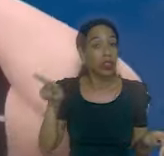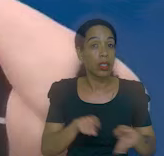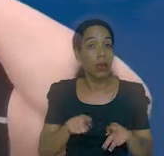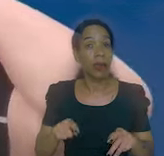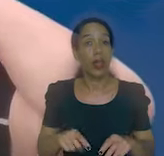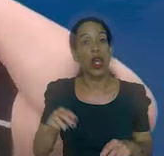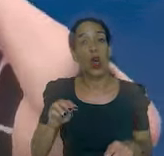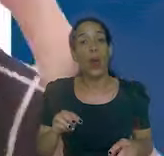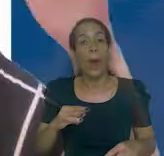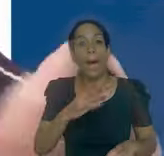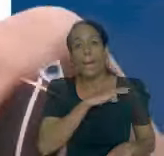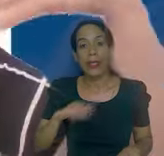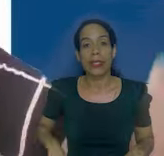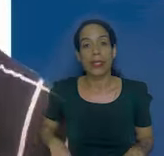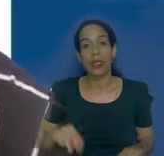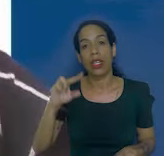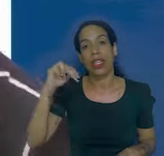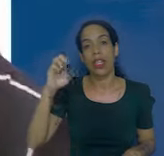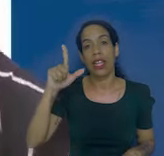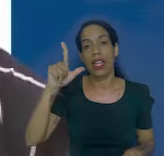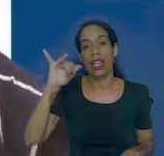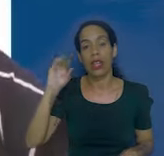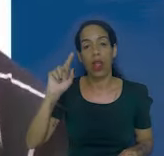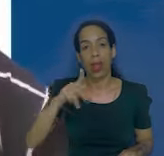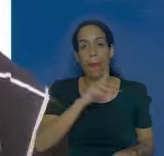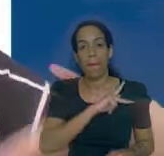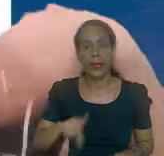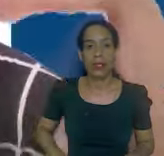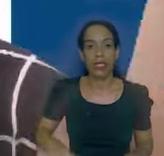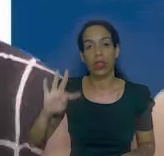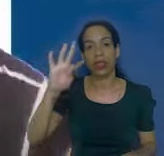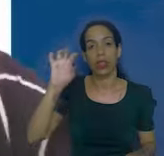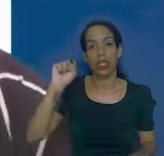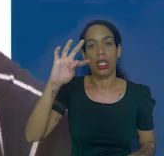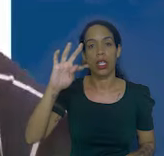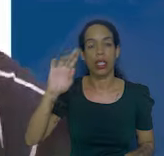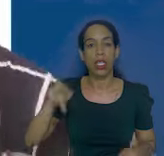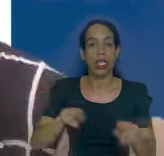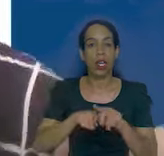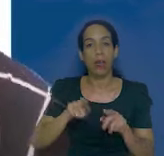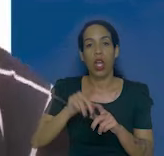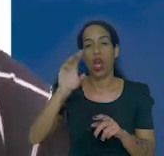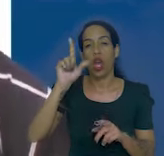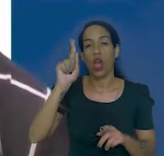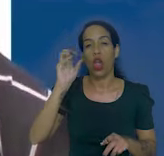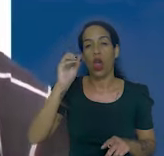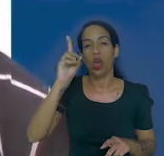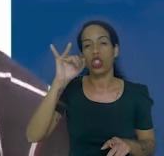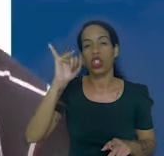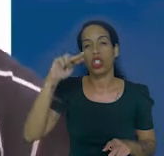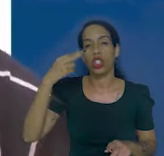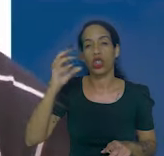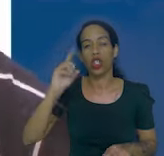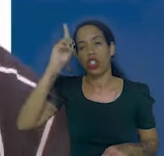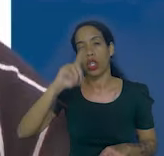O ministro Lélio Bentes, que é o presidente do TST, o Godinho, que é o diretor